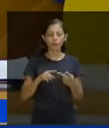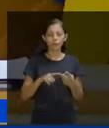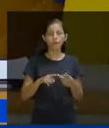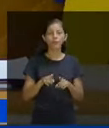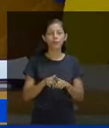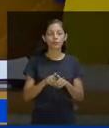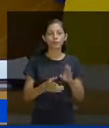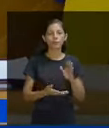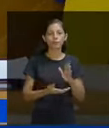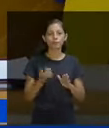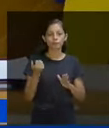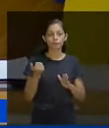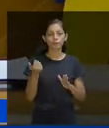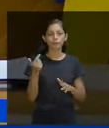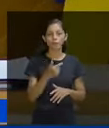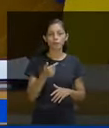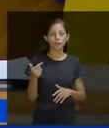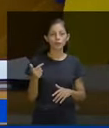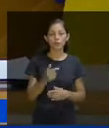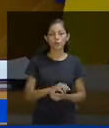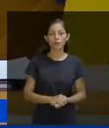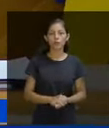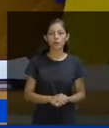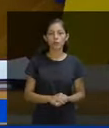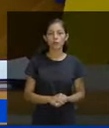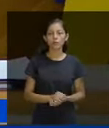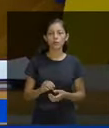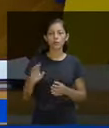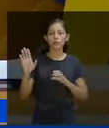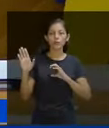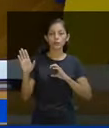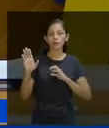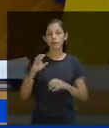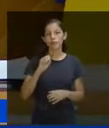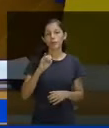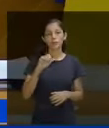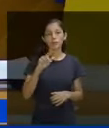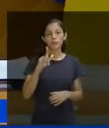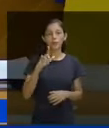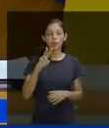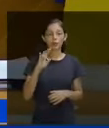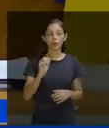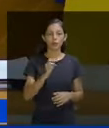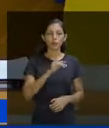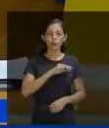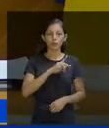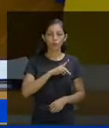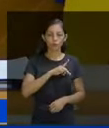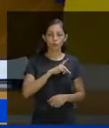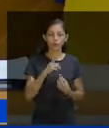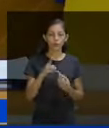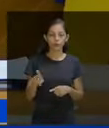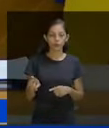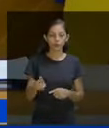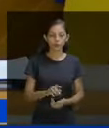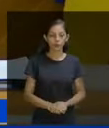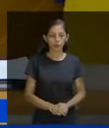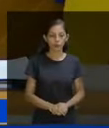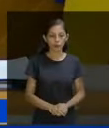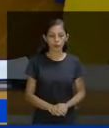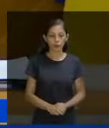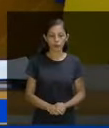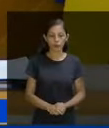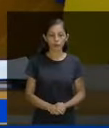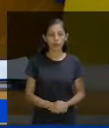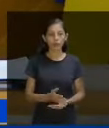601.225 de 2022. A embargante é Silvia Nobre Lopes, embargada é Ministério Público Eleitoral. O doutor Anselmo